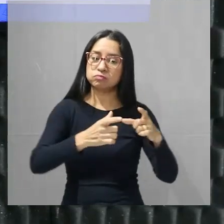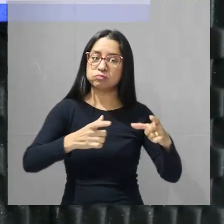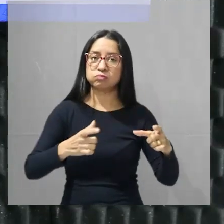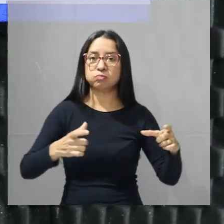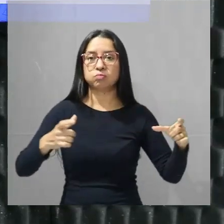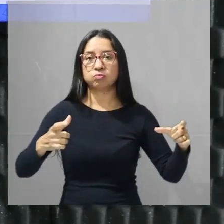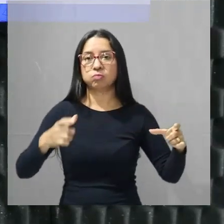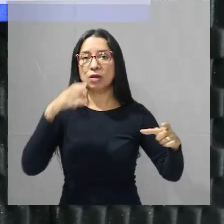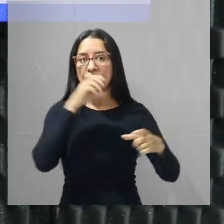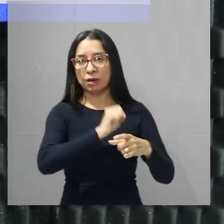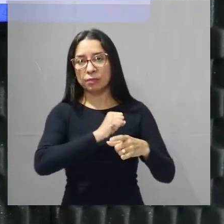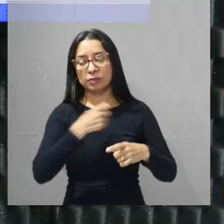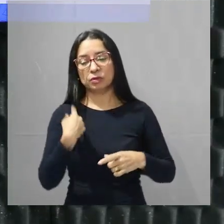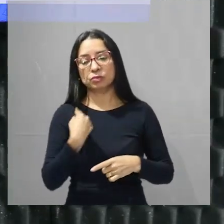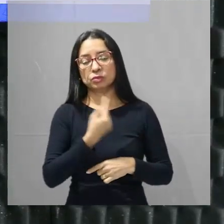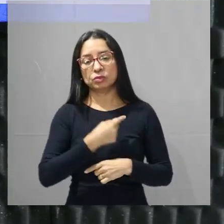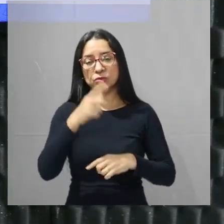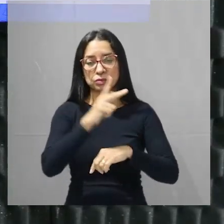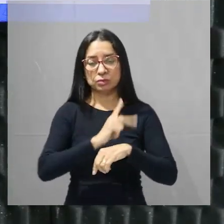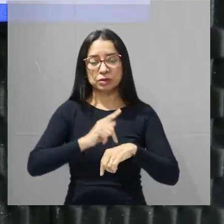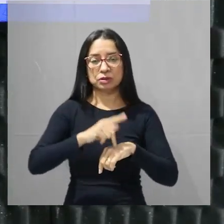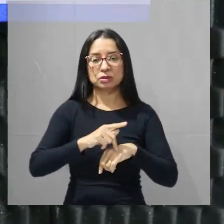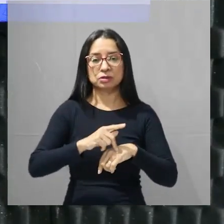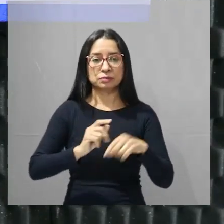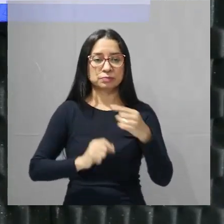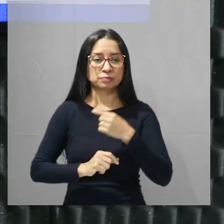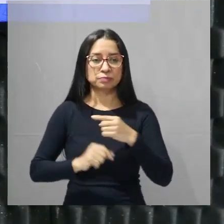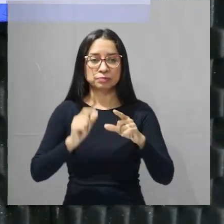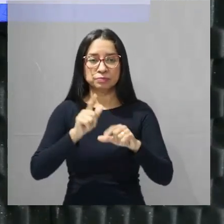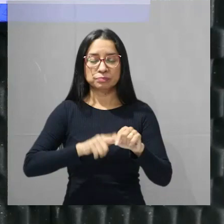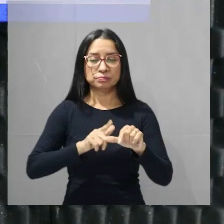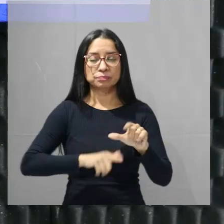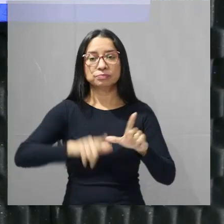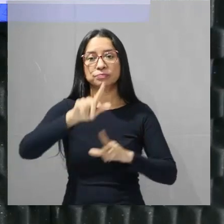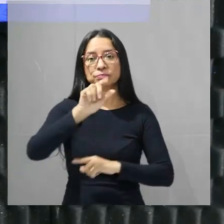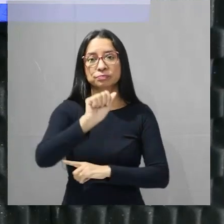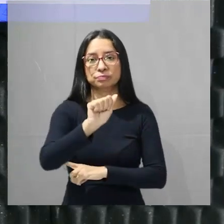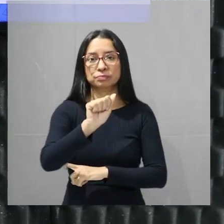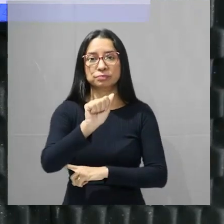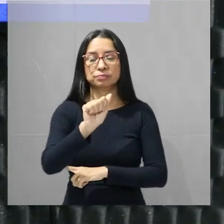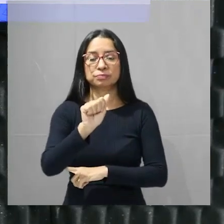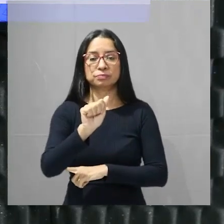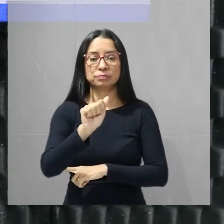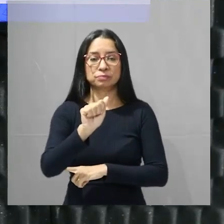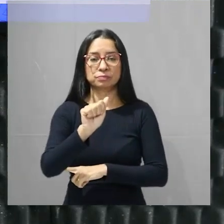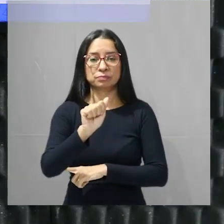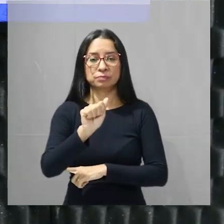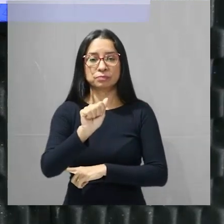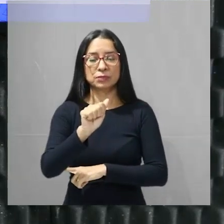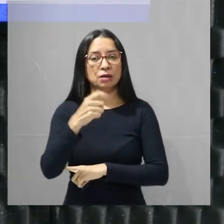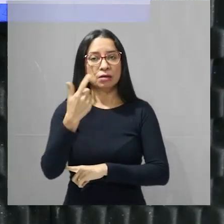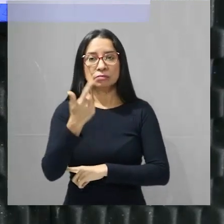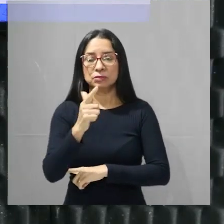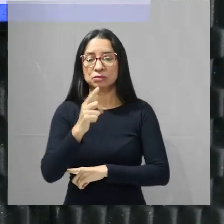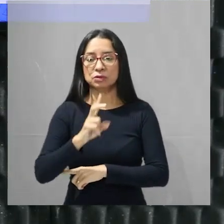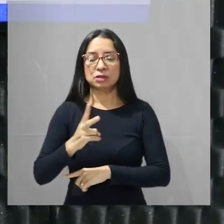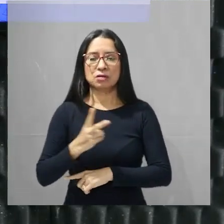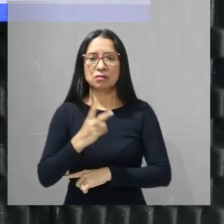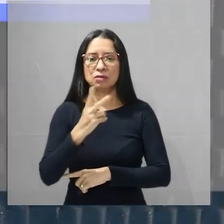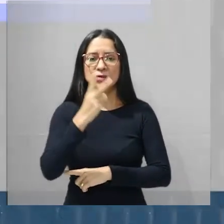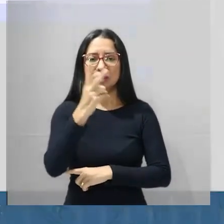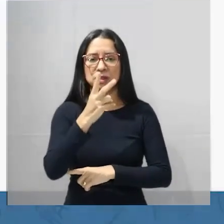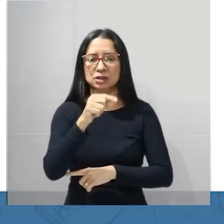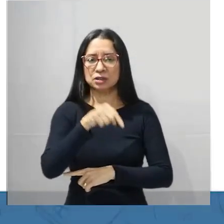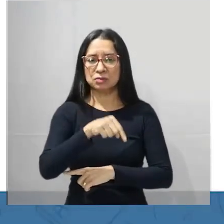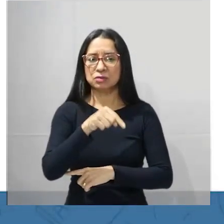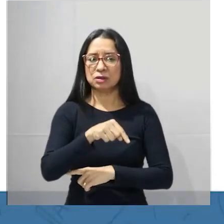Vai dar resultado em quê? Valorização da escala local? Não vai ter essa valorização da escala local, do espaço das pequenas cidades, não.